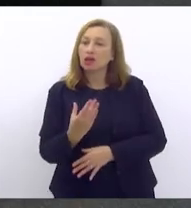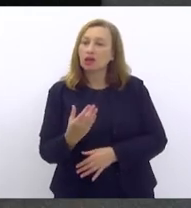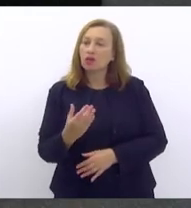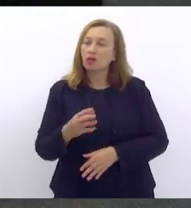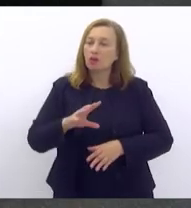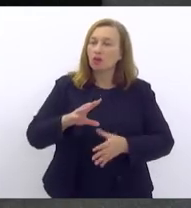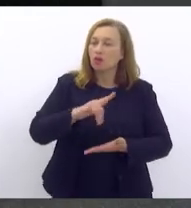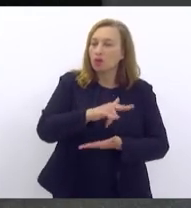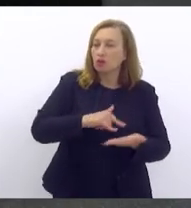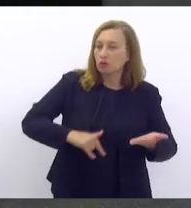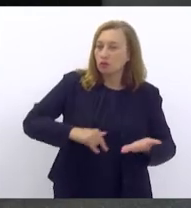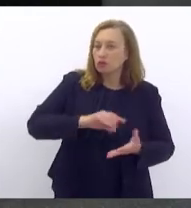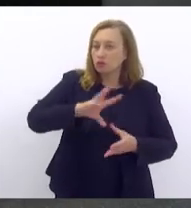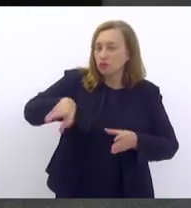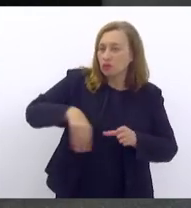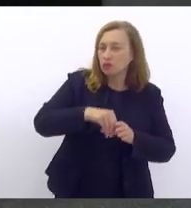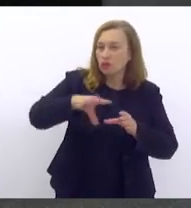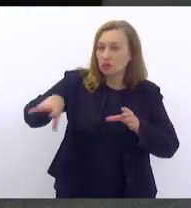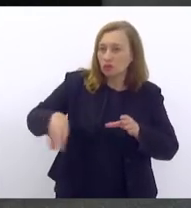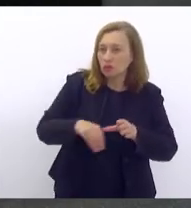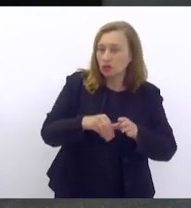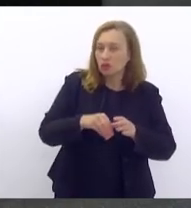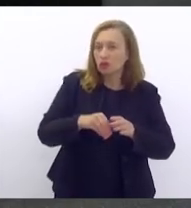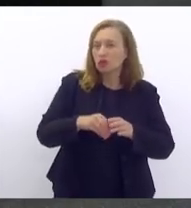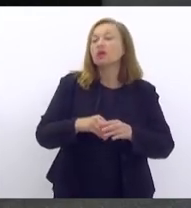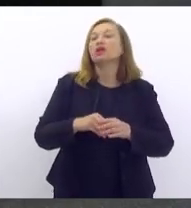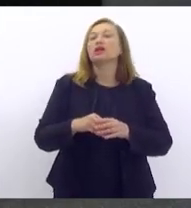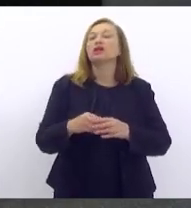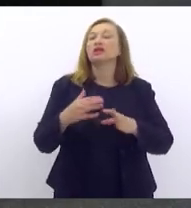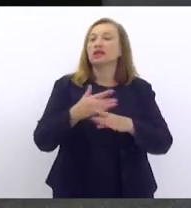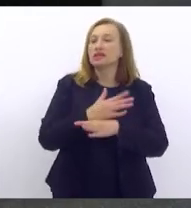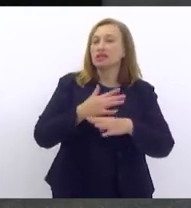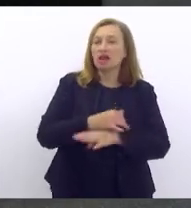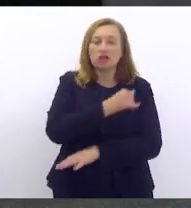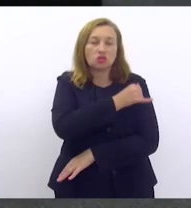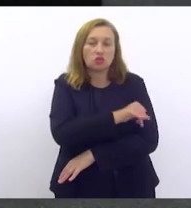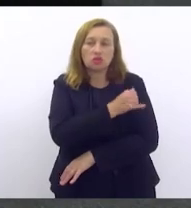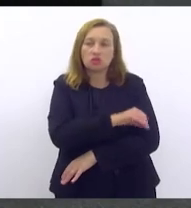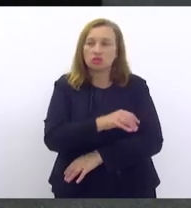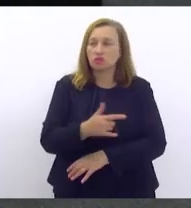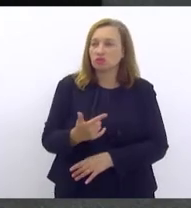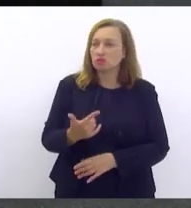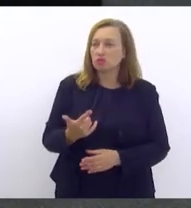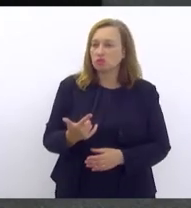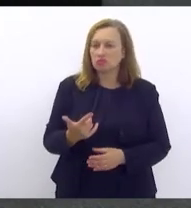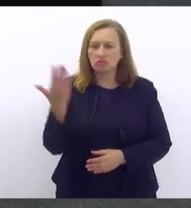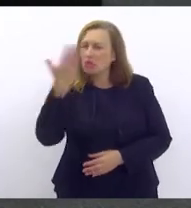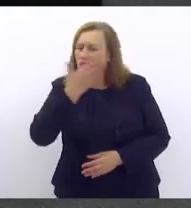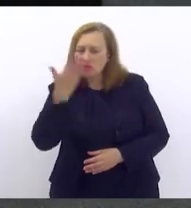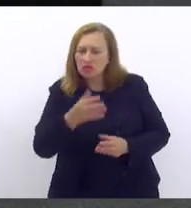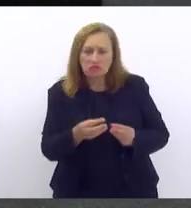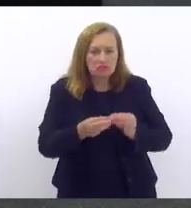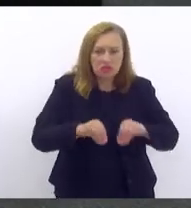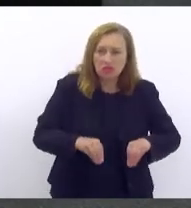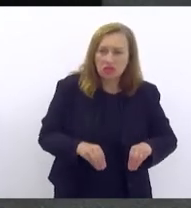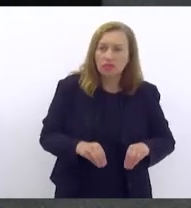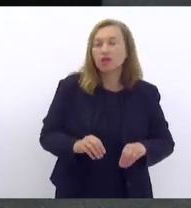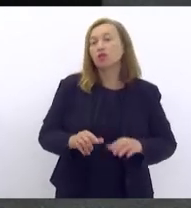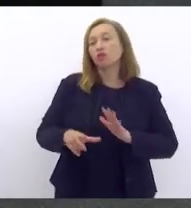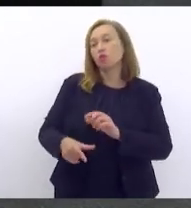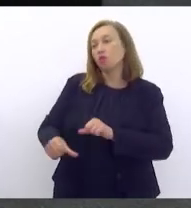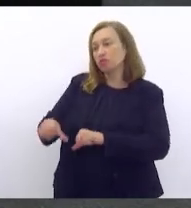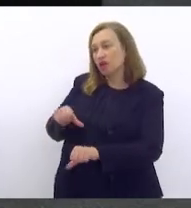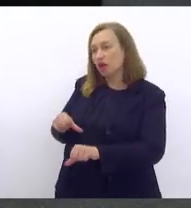Mulher no âmbito da cidade do Rio de Janeiro e ali não encontrou qualquer tipo de prejudicabilidade. Pelo